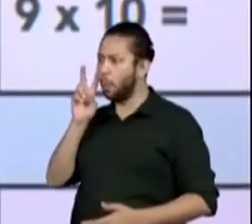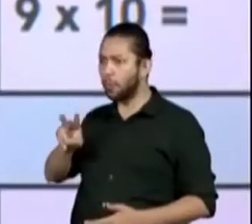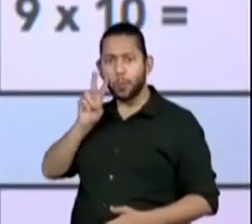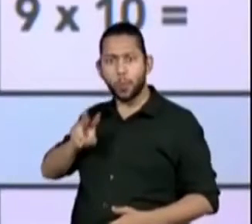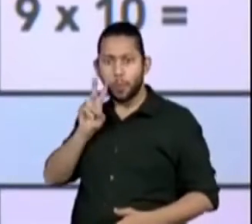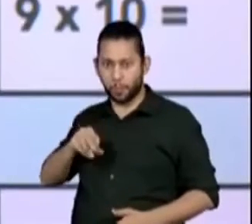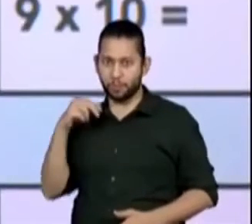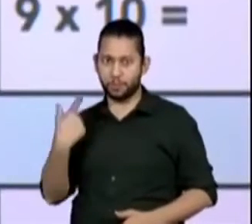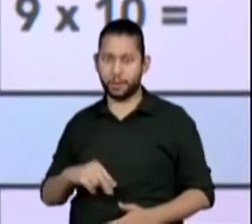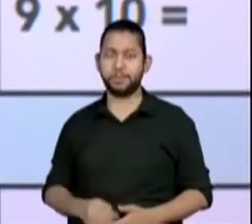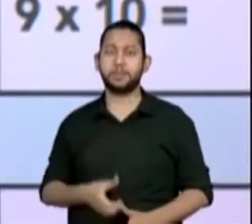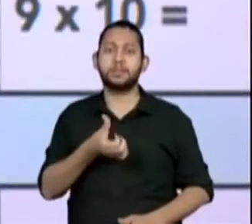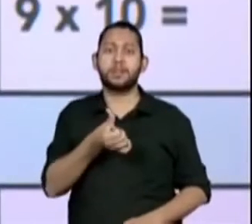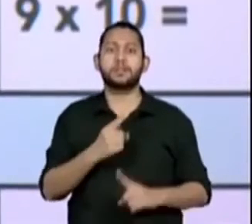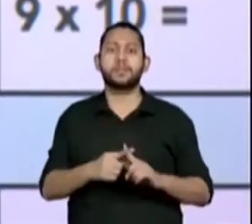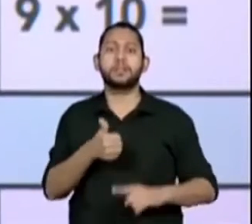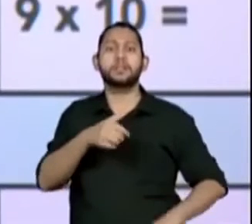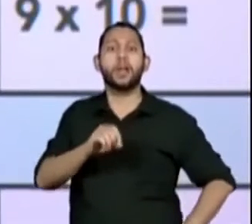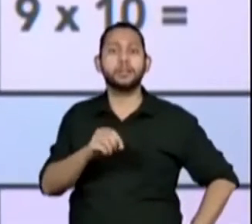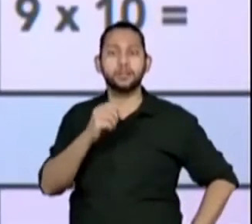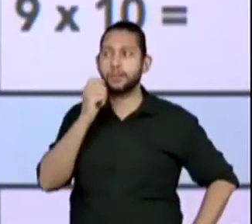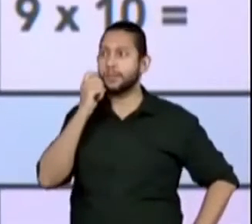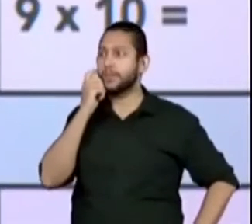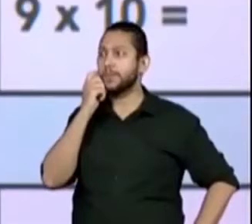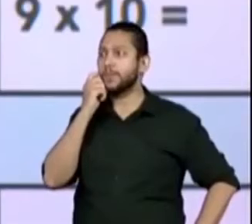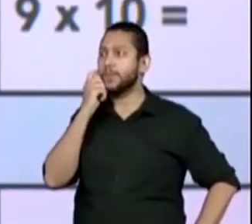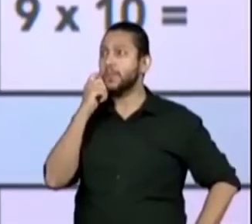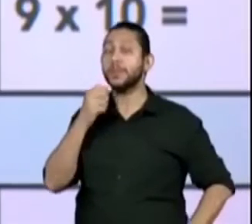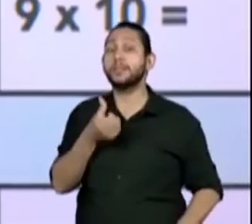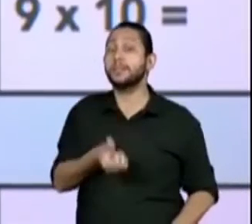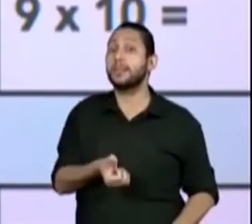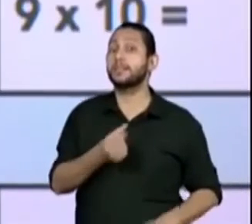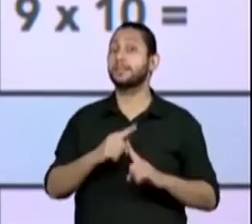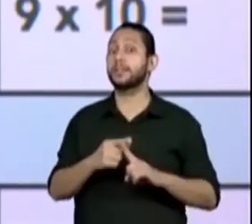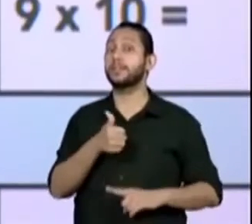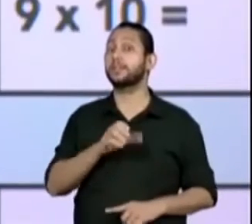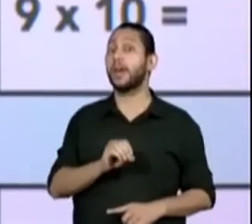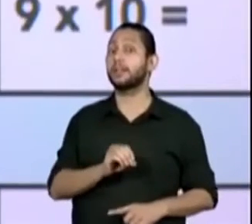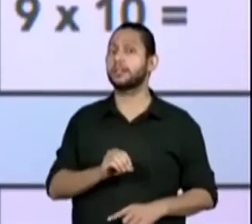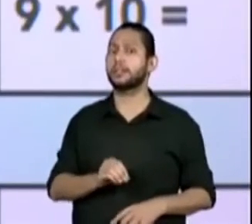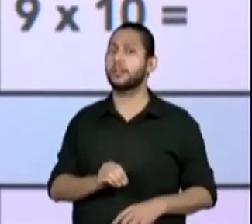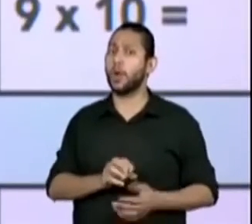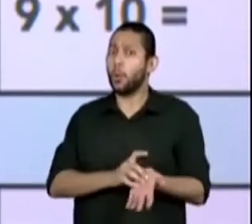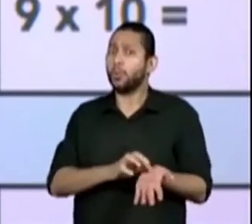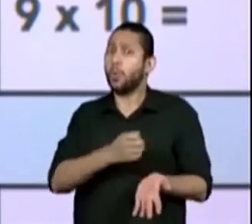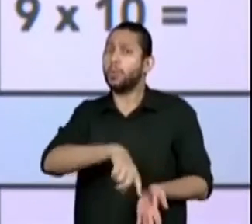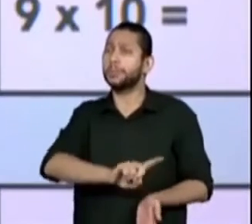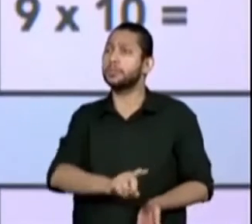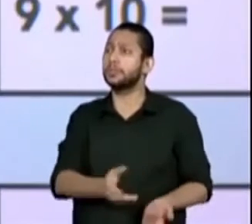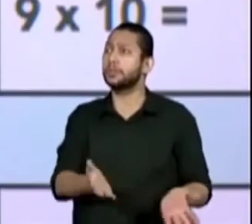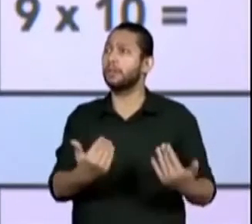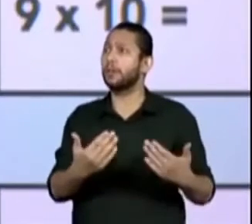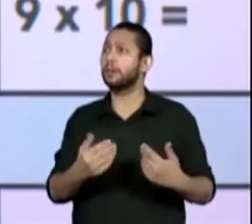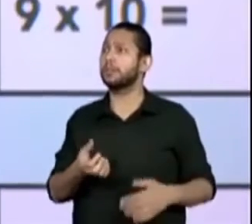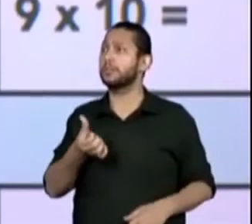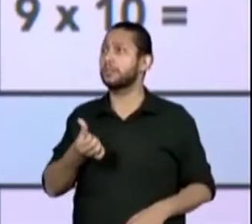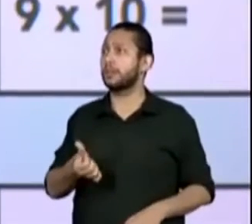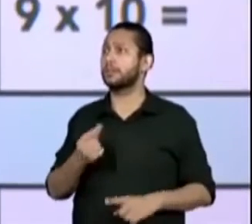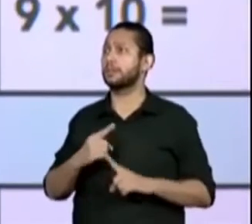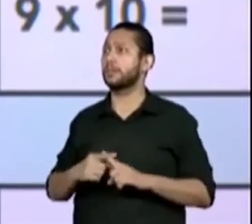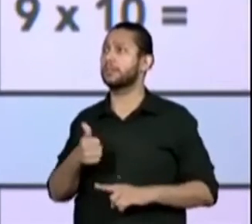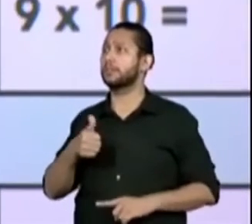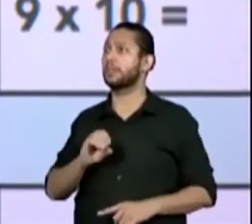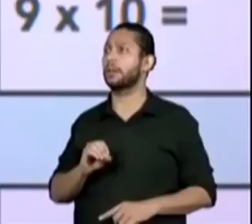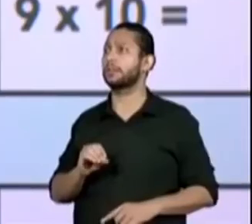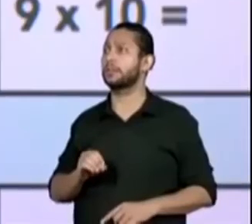lá. 6 vezes 10, galera. 6 vezes 10, sem usar a calculadora. E aí, será que tem alguém